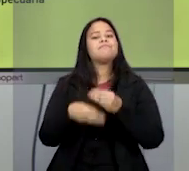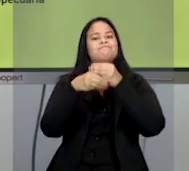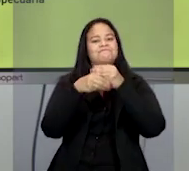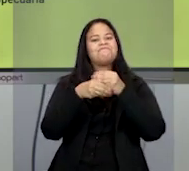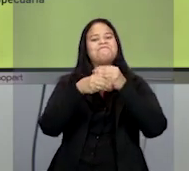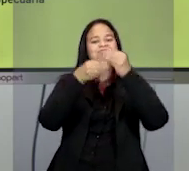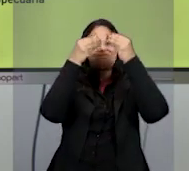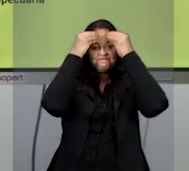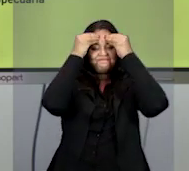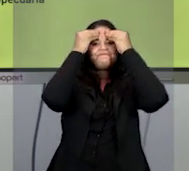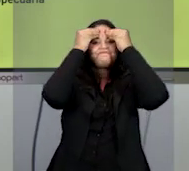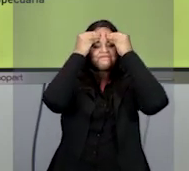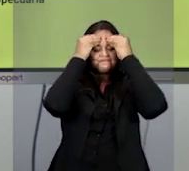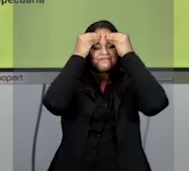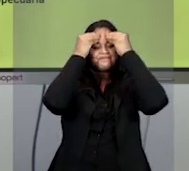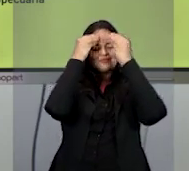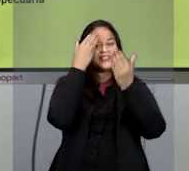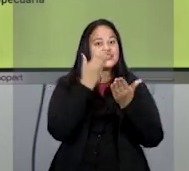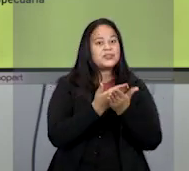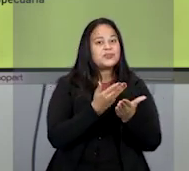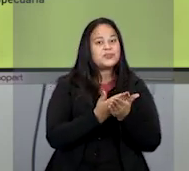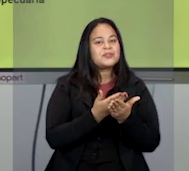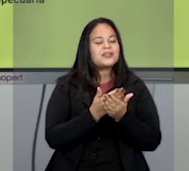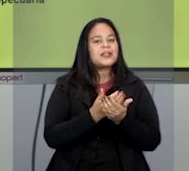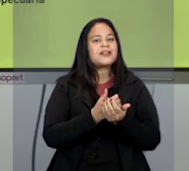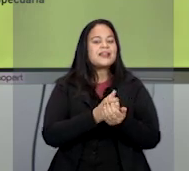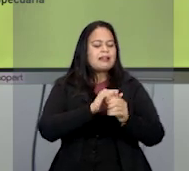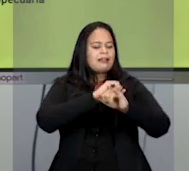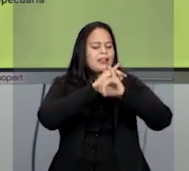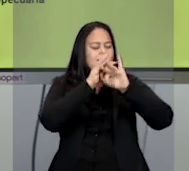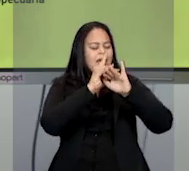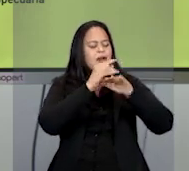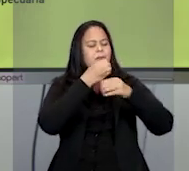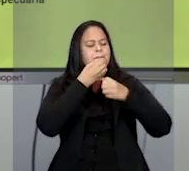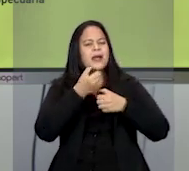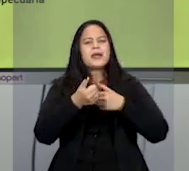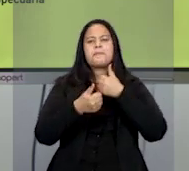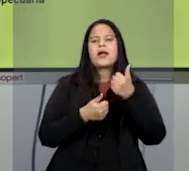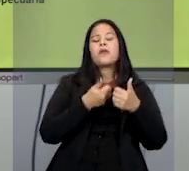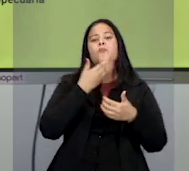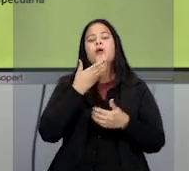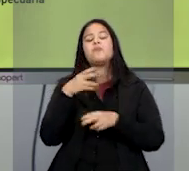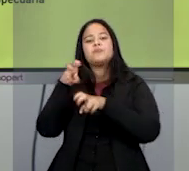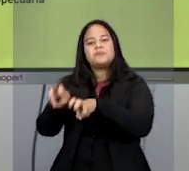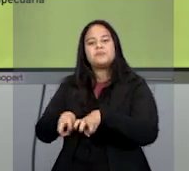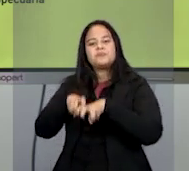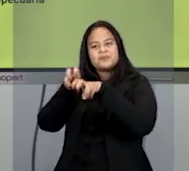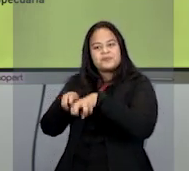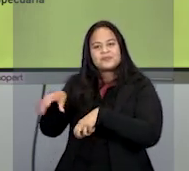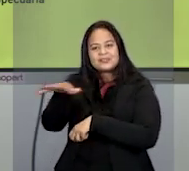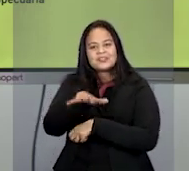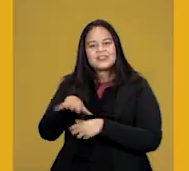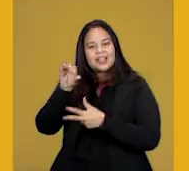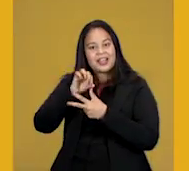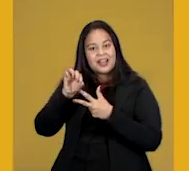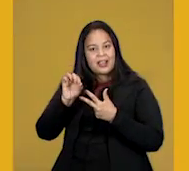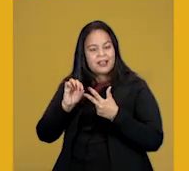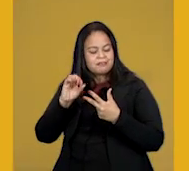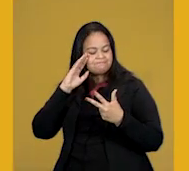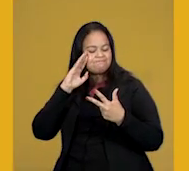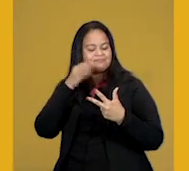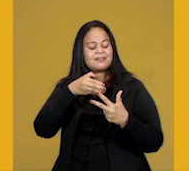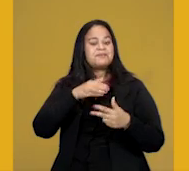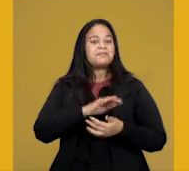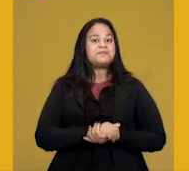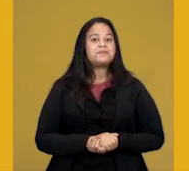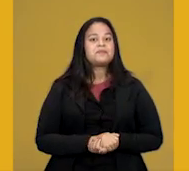seus estudos, para você, o seu preparatório, para você sair muito bem nessa parte de espaço rural na prova do Enem. Olha só,